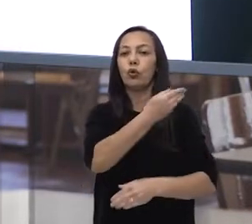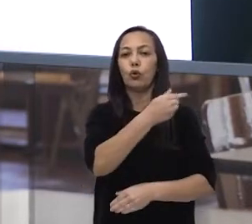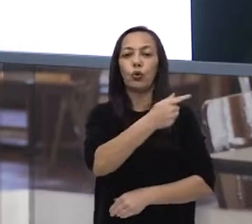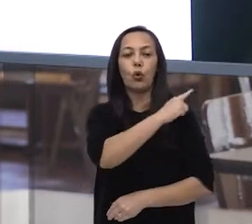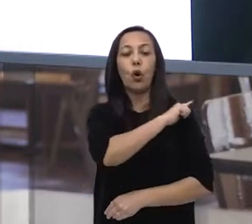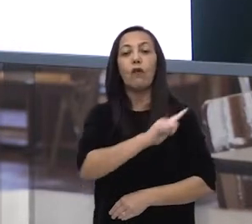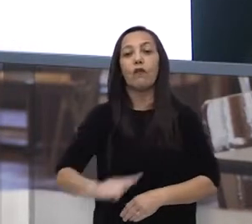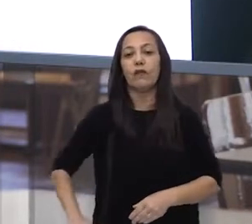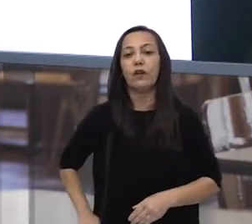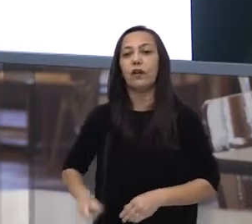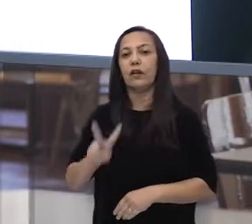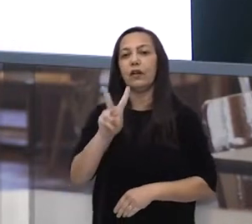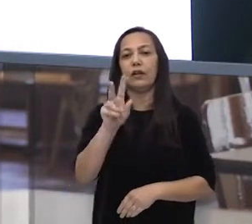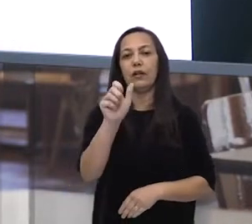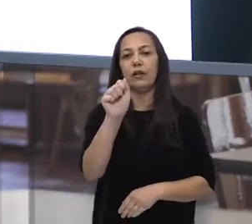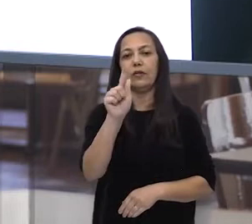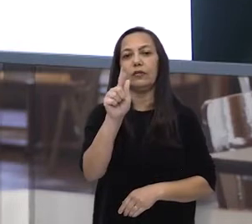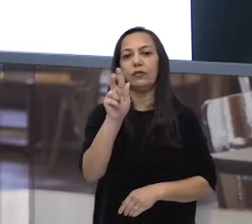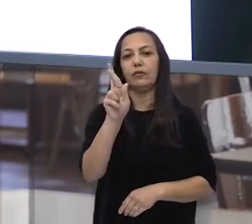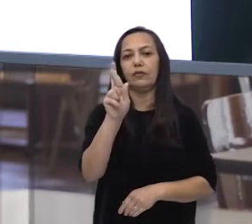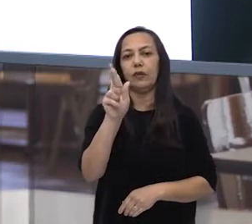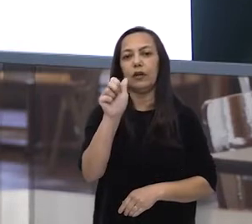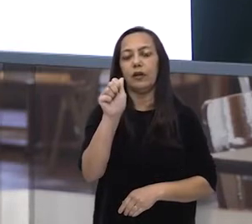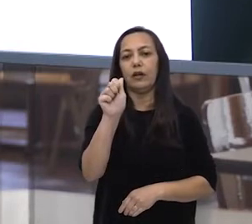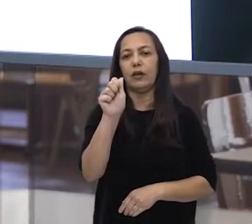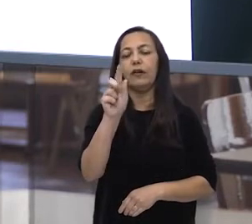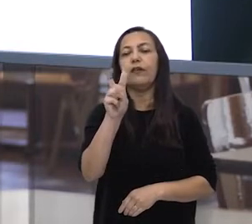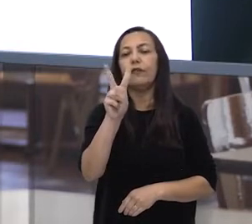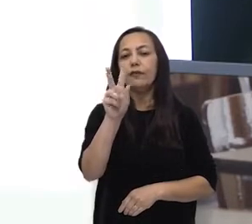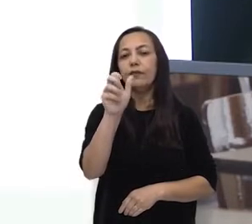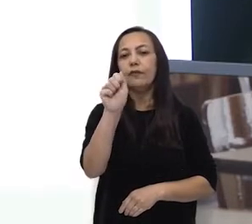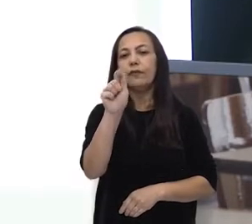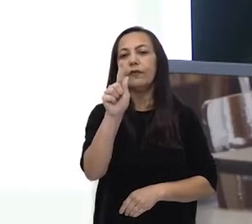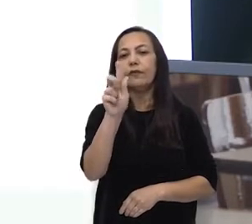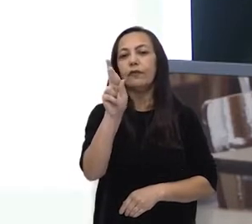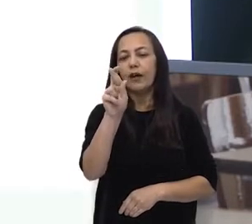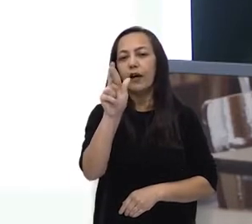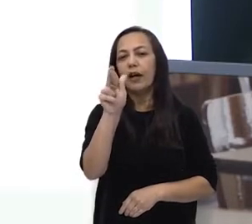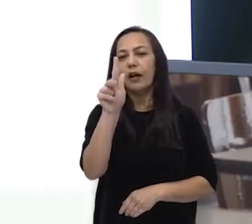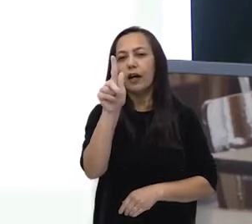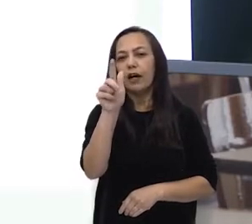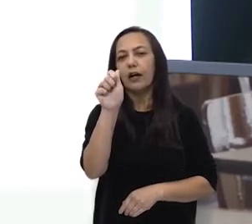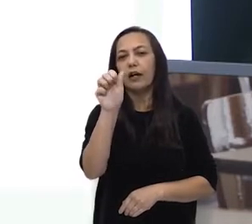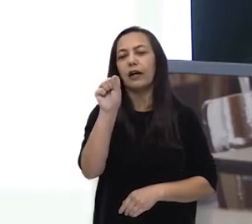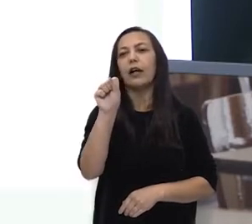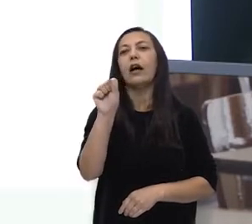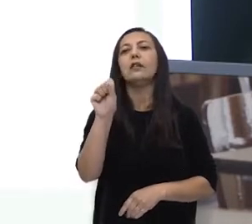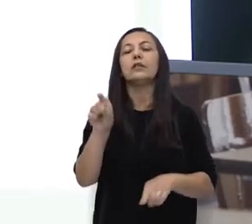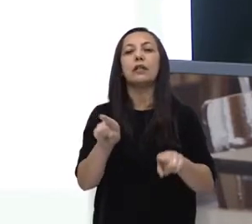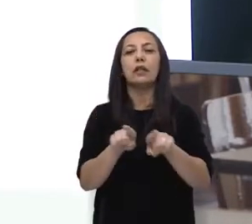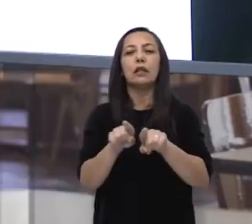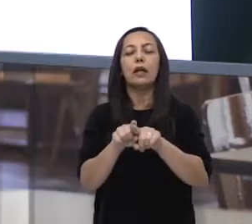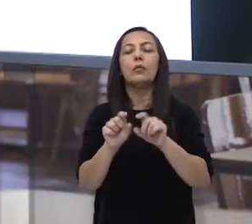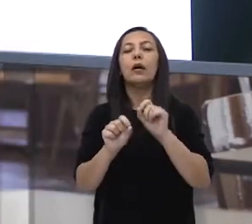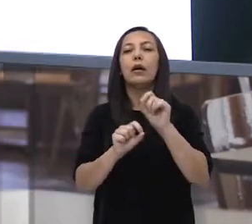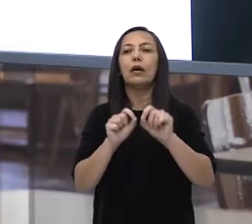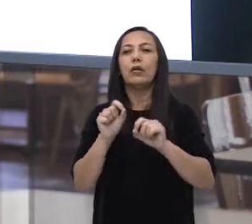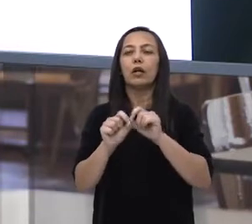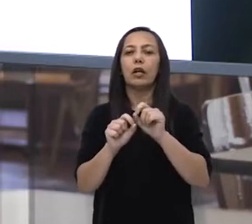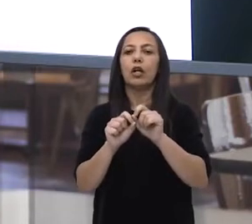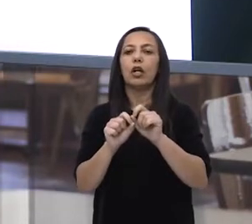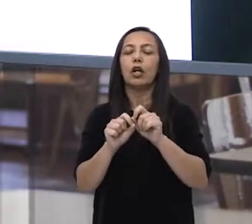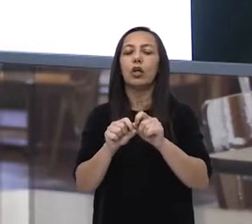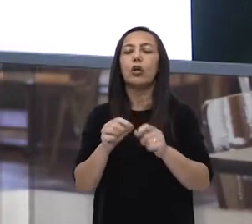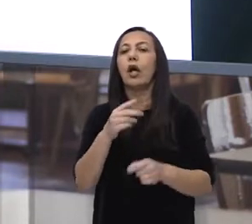Vargas, que até hoje, né, funcionam. Vargas também foi grande em incentivos fiscais, tá bom? O